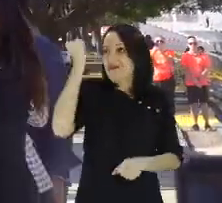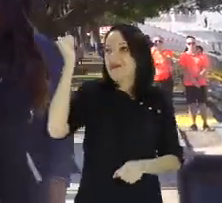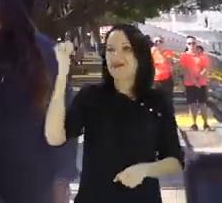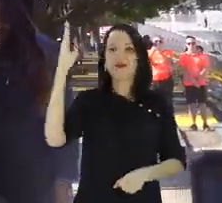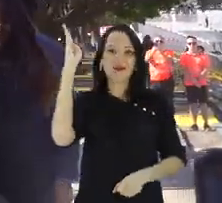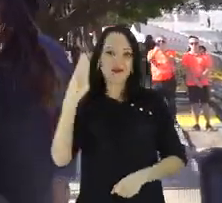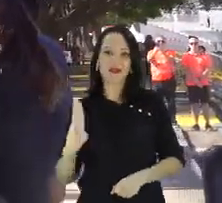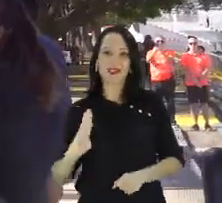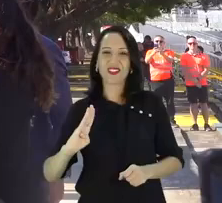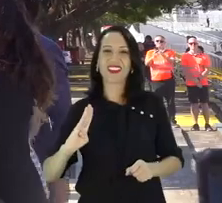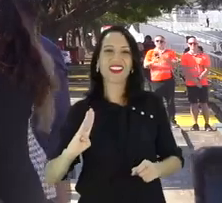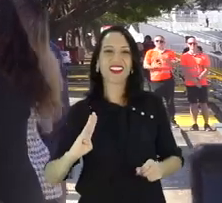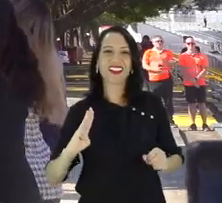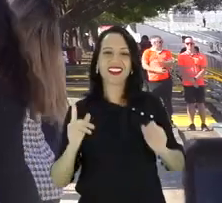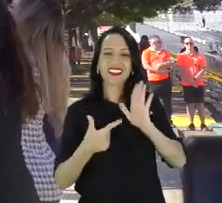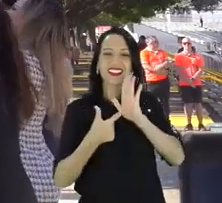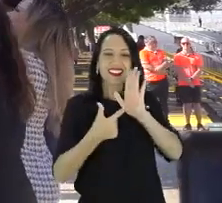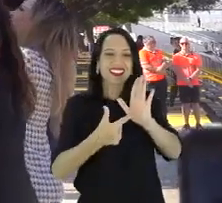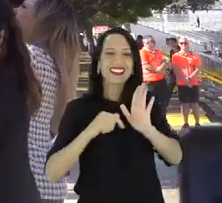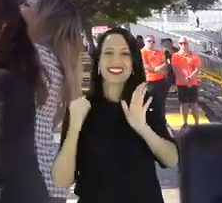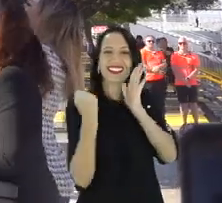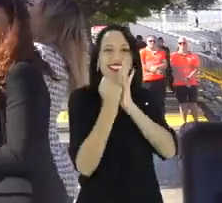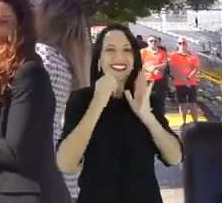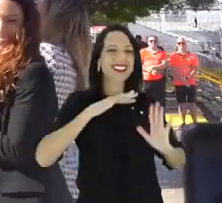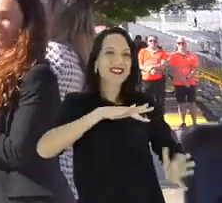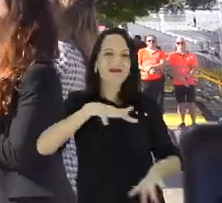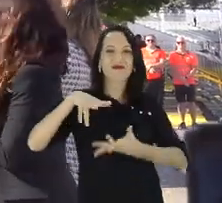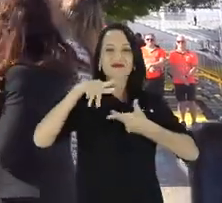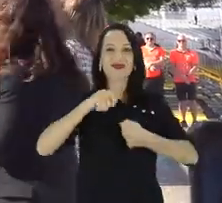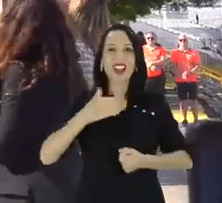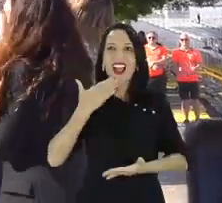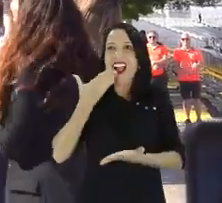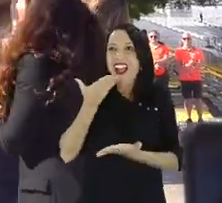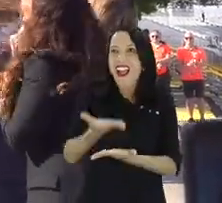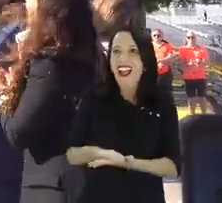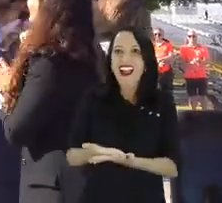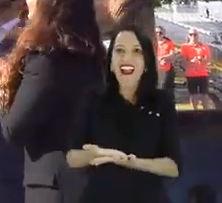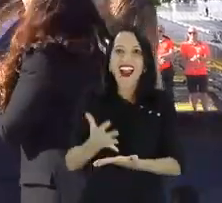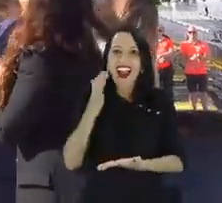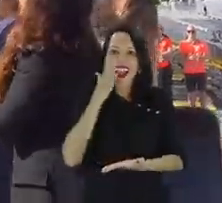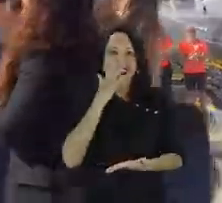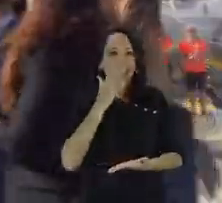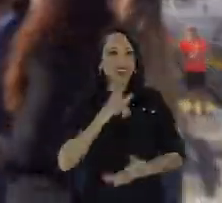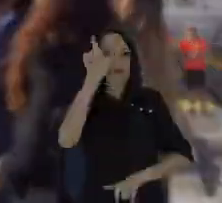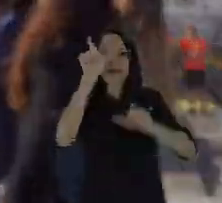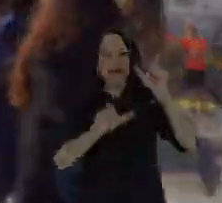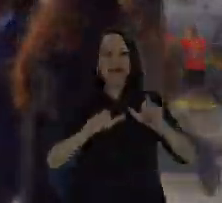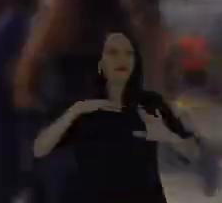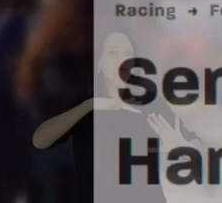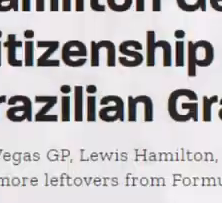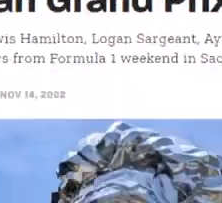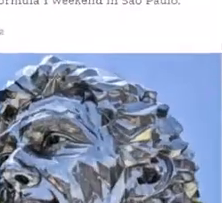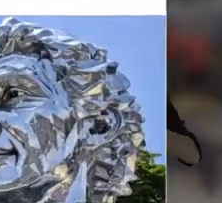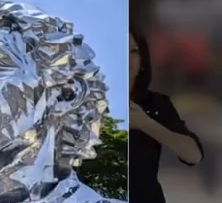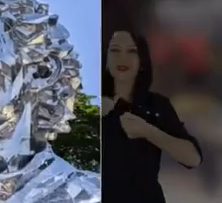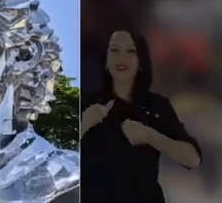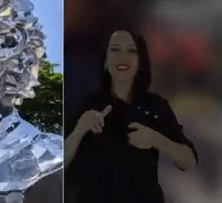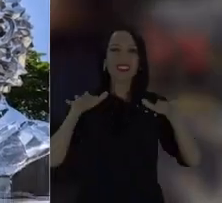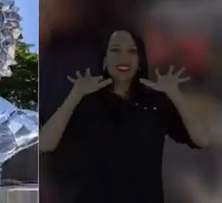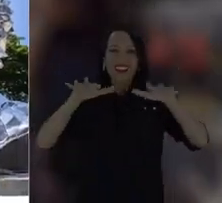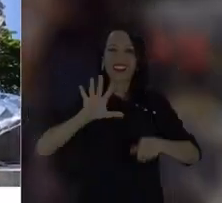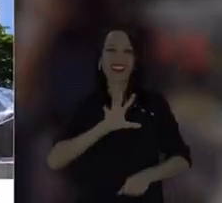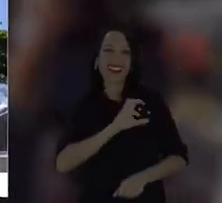uma um ícone Mundial mesmo uma pessoa que foi admirada por milhares de pessoas no mundo todo e